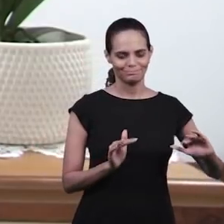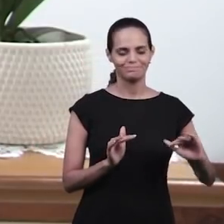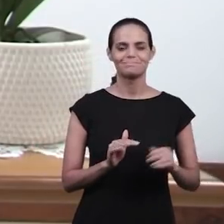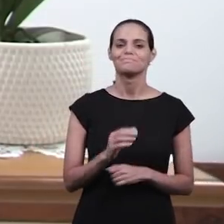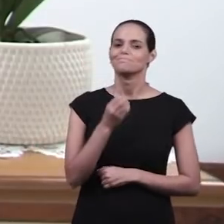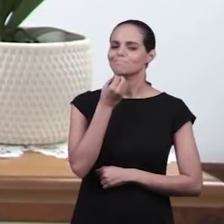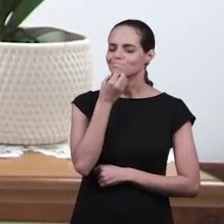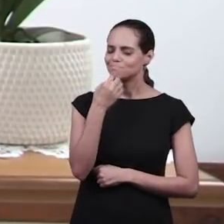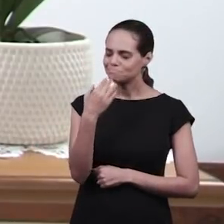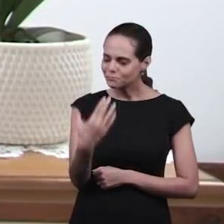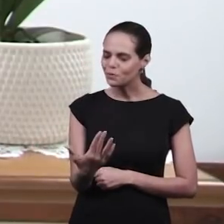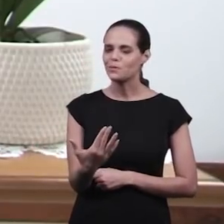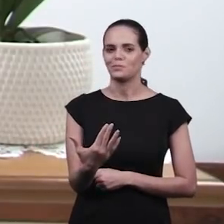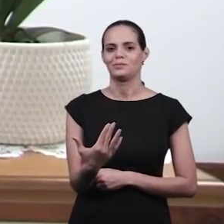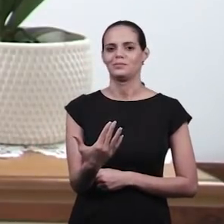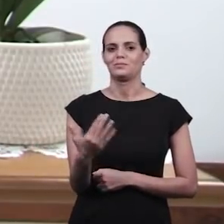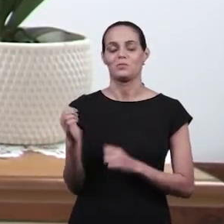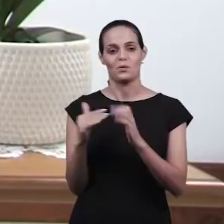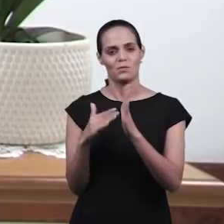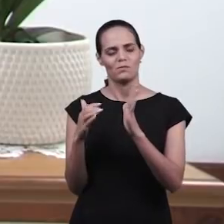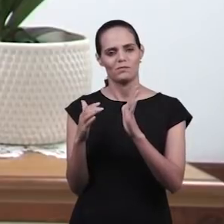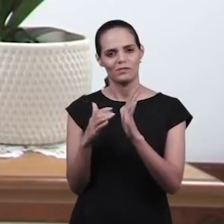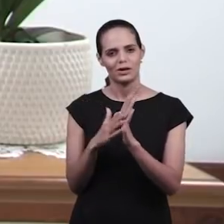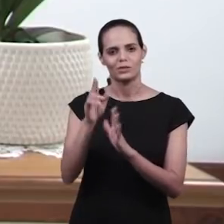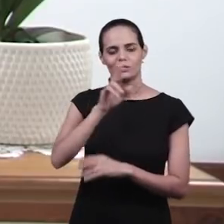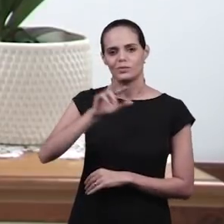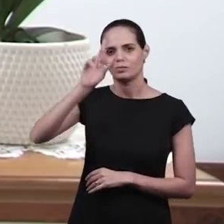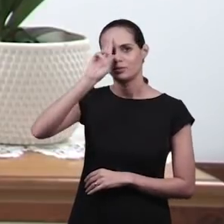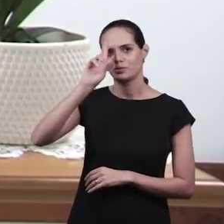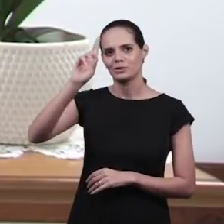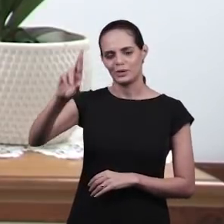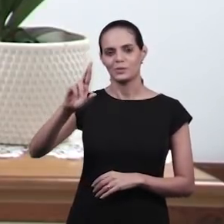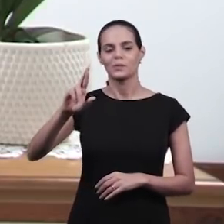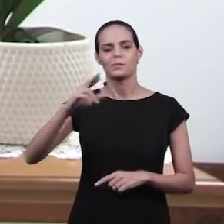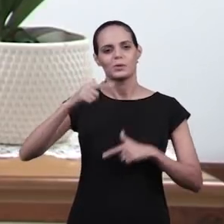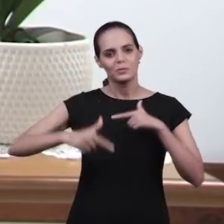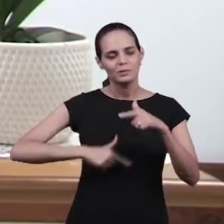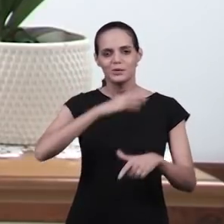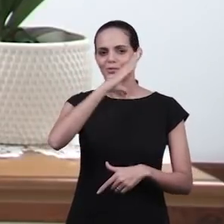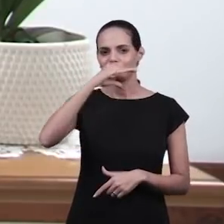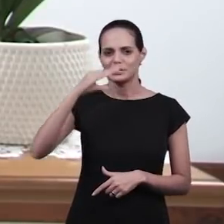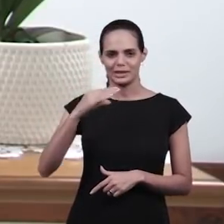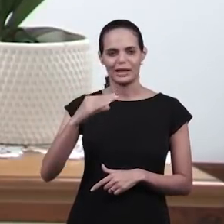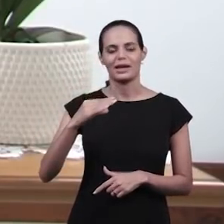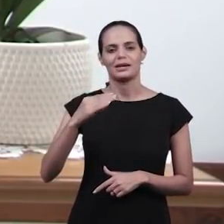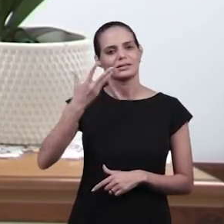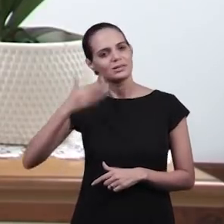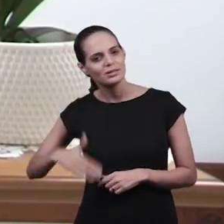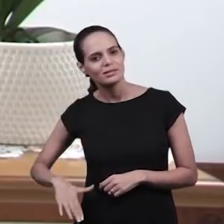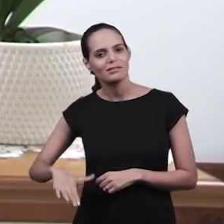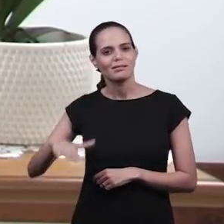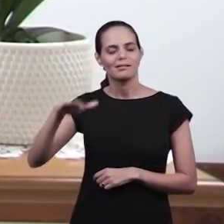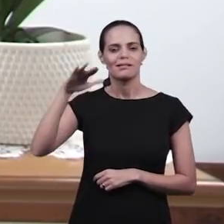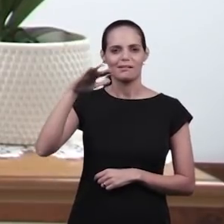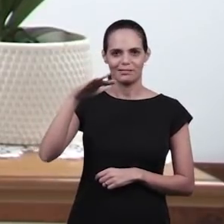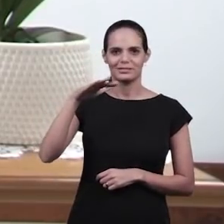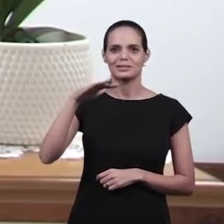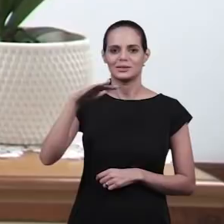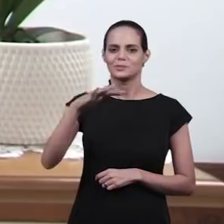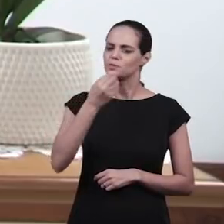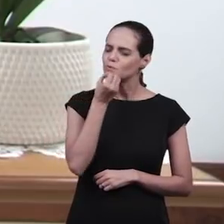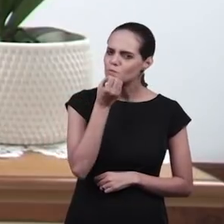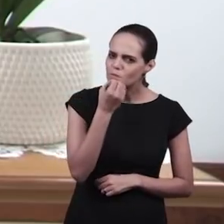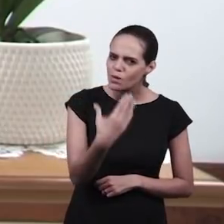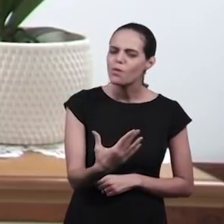Bendito seja o nome do Senhor. Adoramos ao Senhor, glorificamos a Ele pelo trabalho, então, dos nossos adolescentes, das crianças.